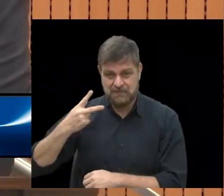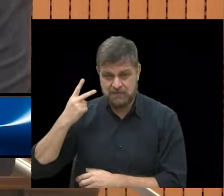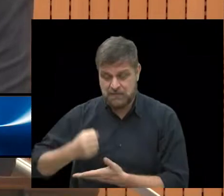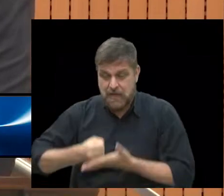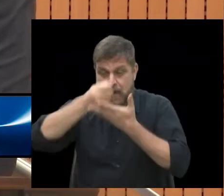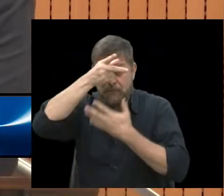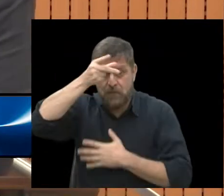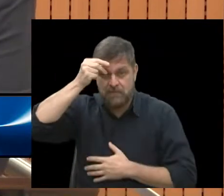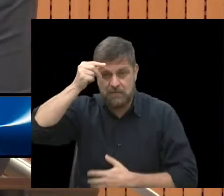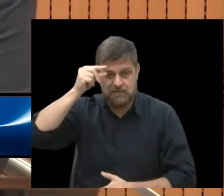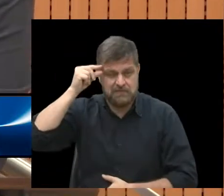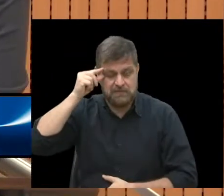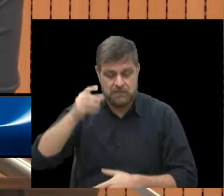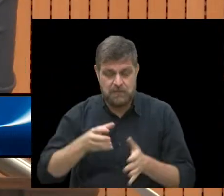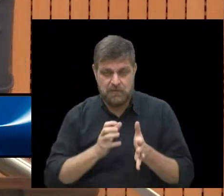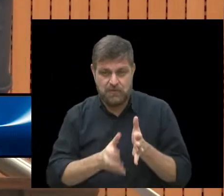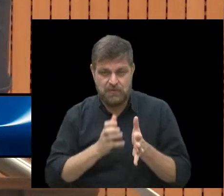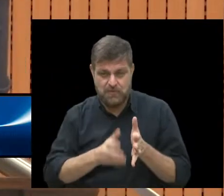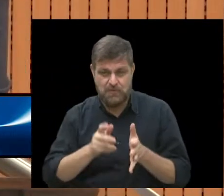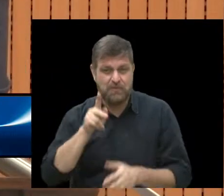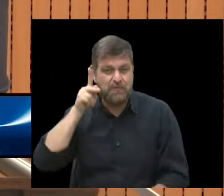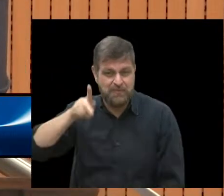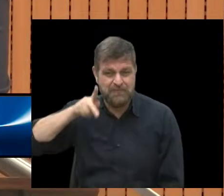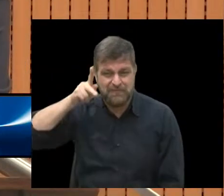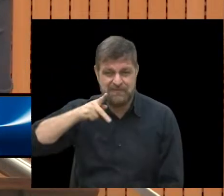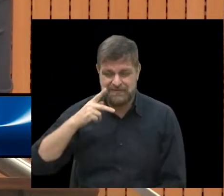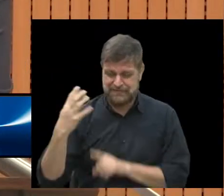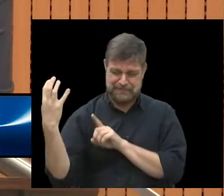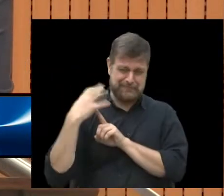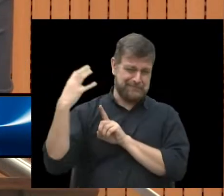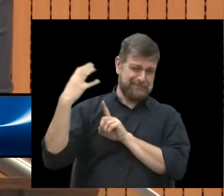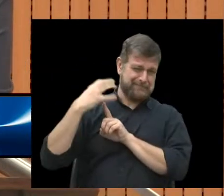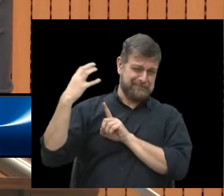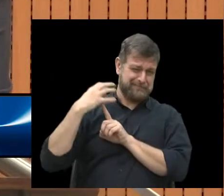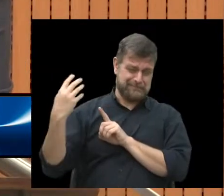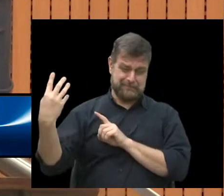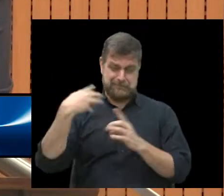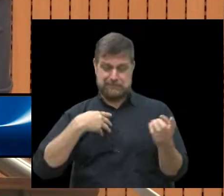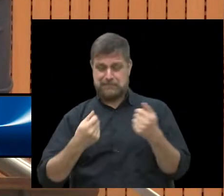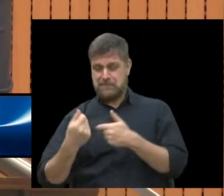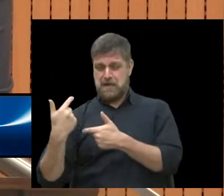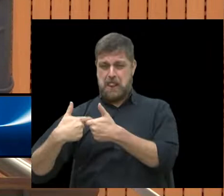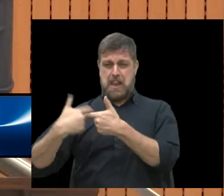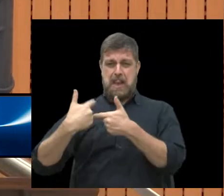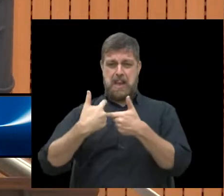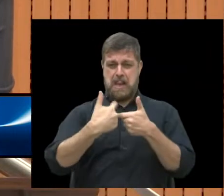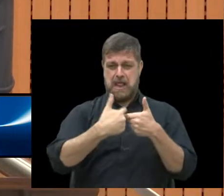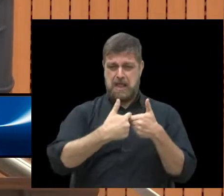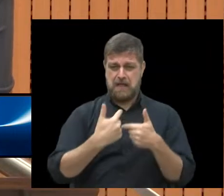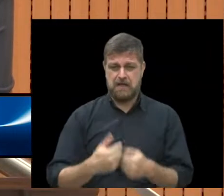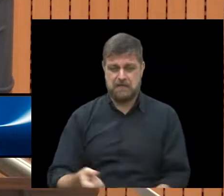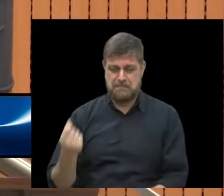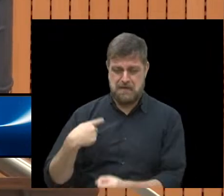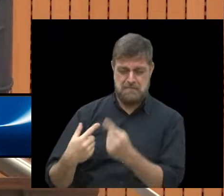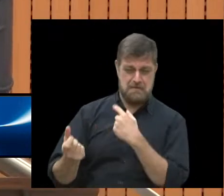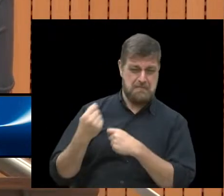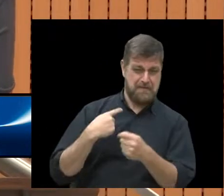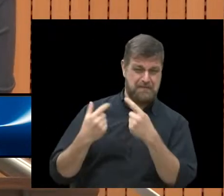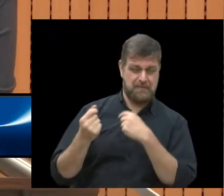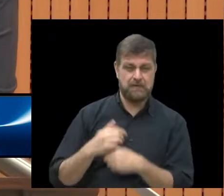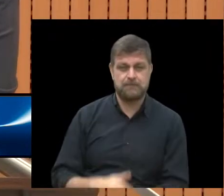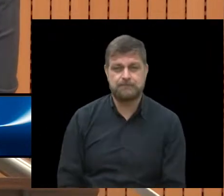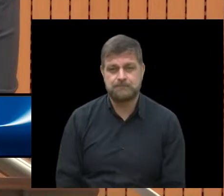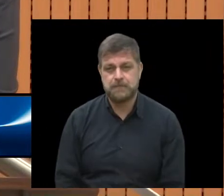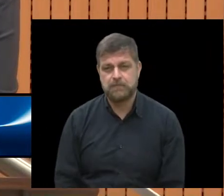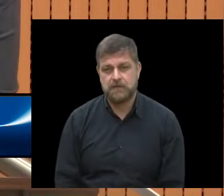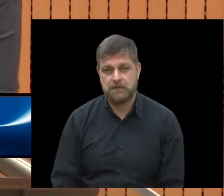base e do partido do prefeito. De forma muito bem orquestrada, até gostaria de saber